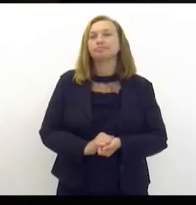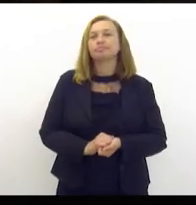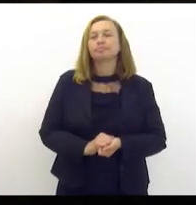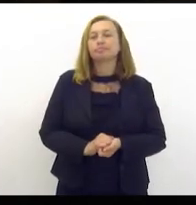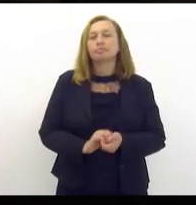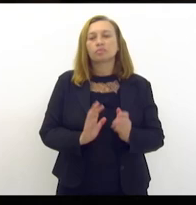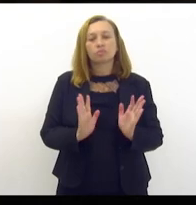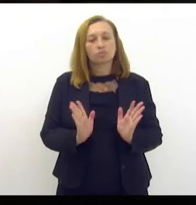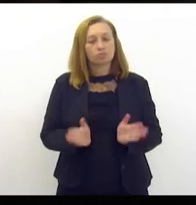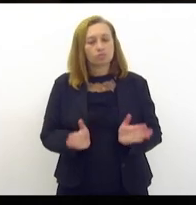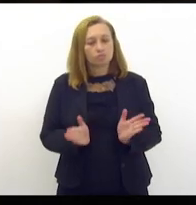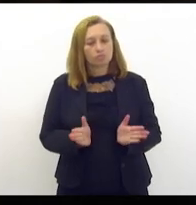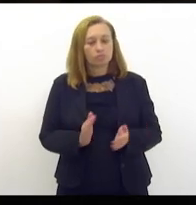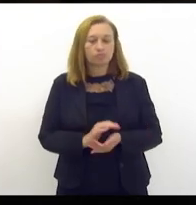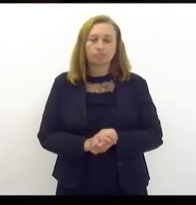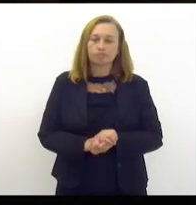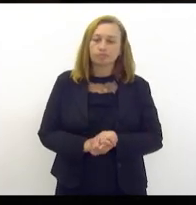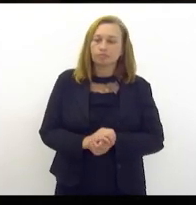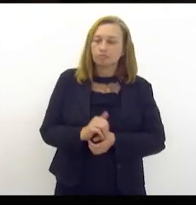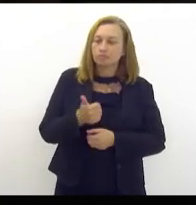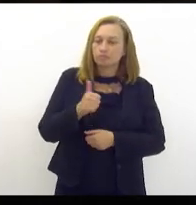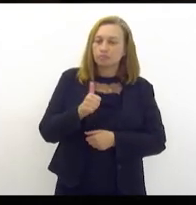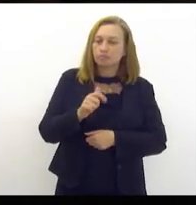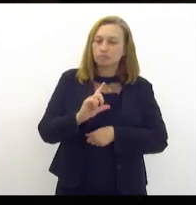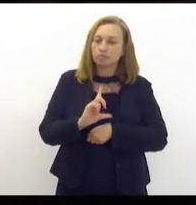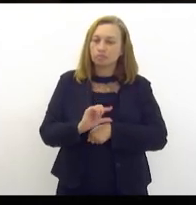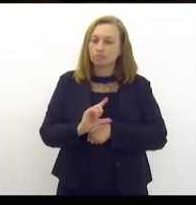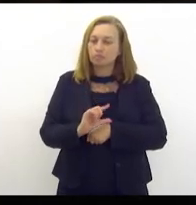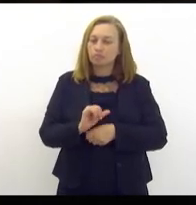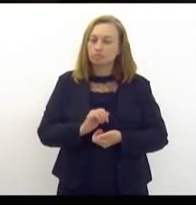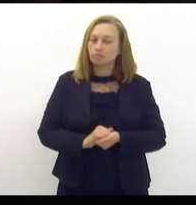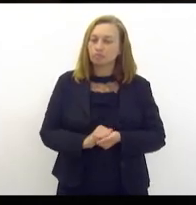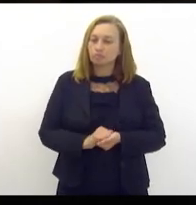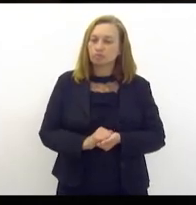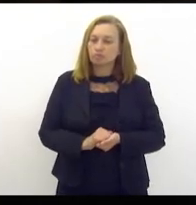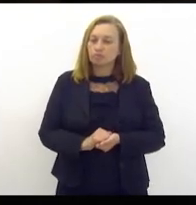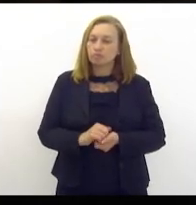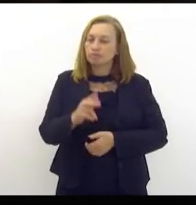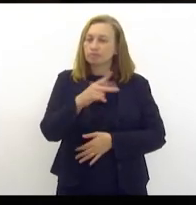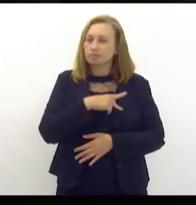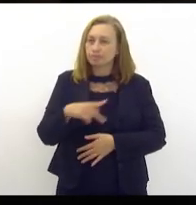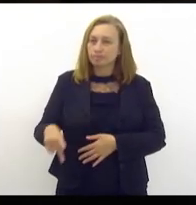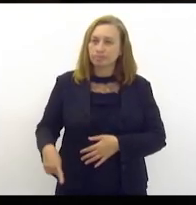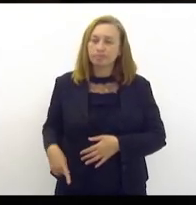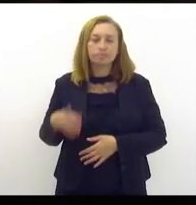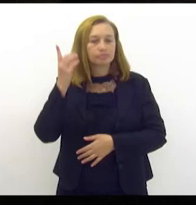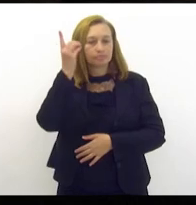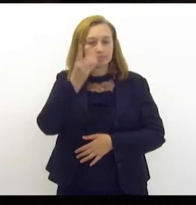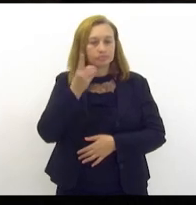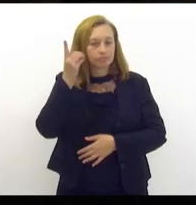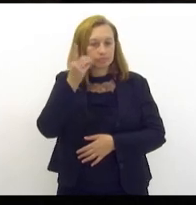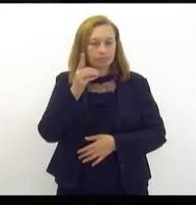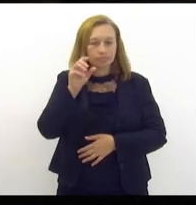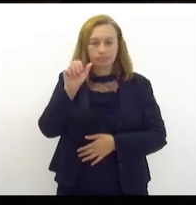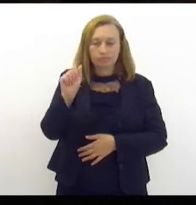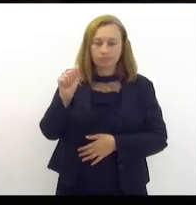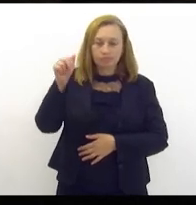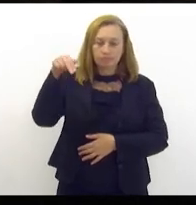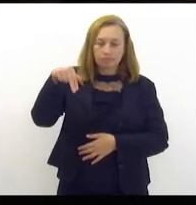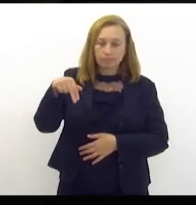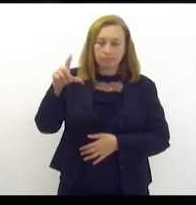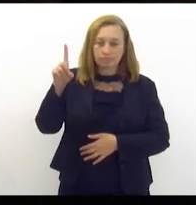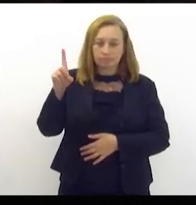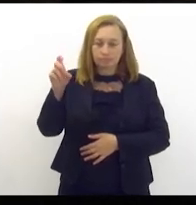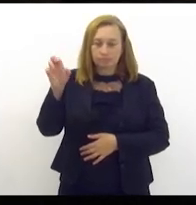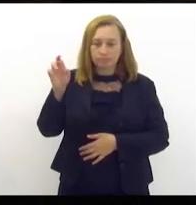fizemos hoje, às 11 horas, sob a presidência do deputado André